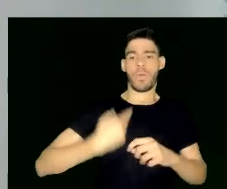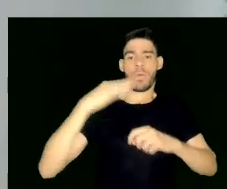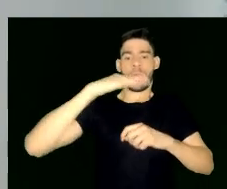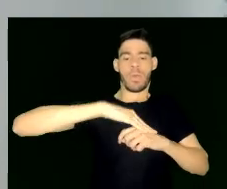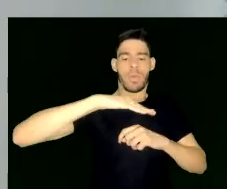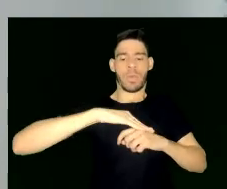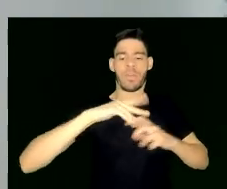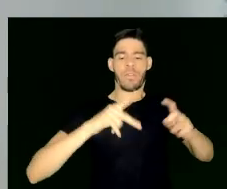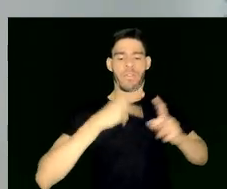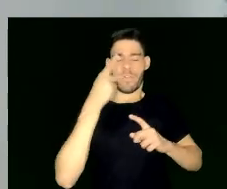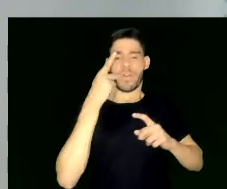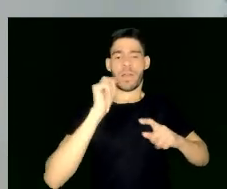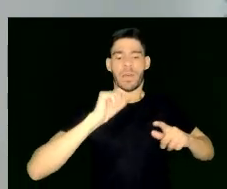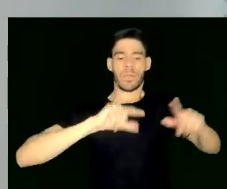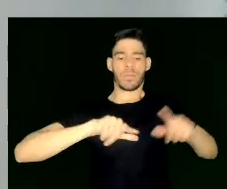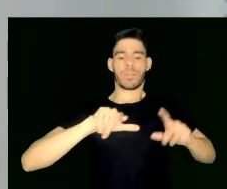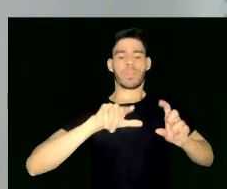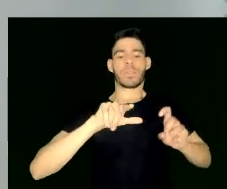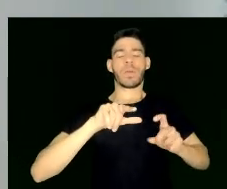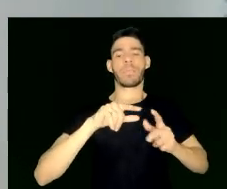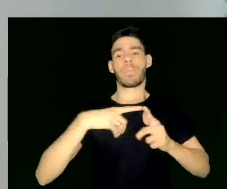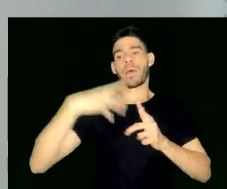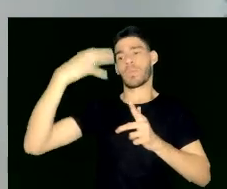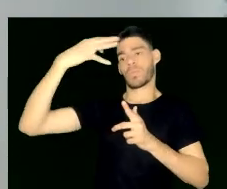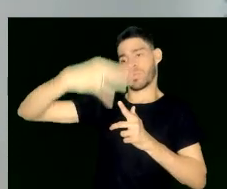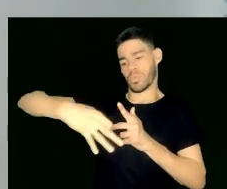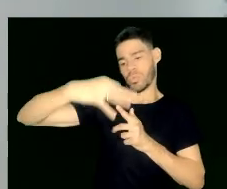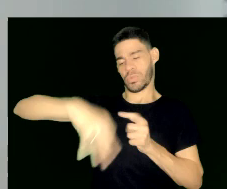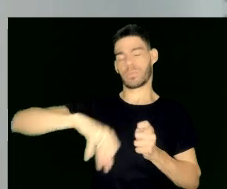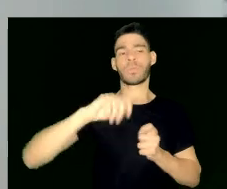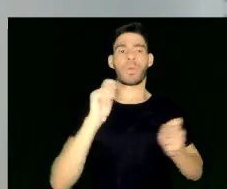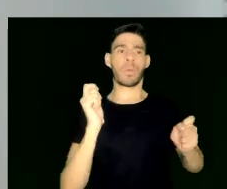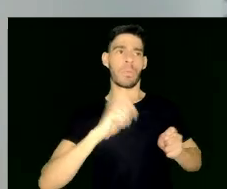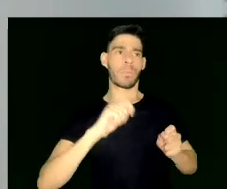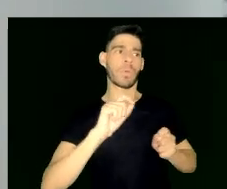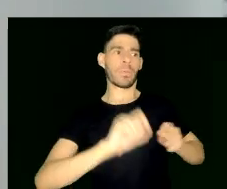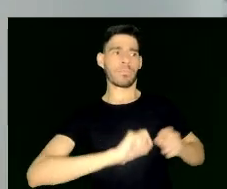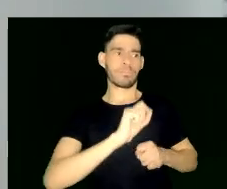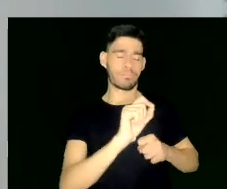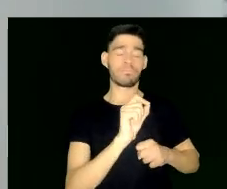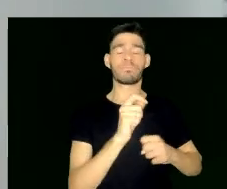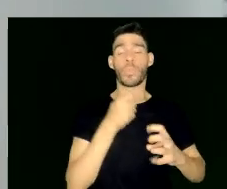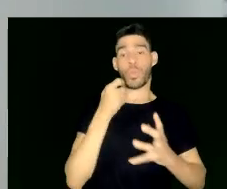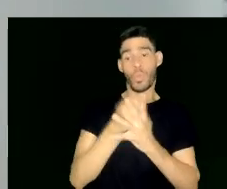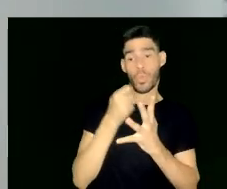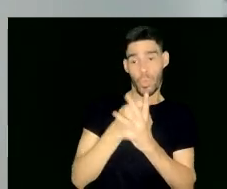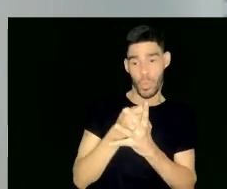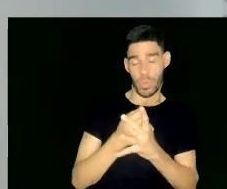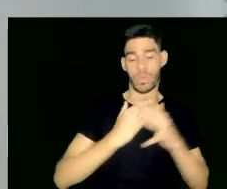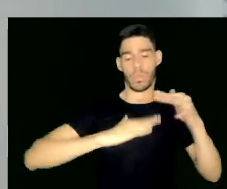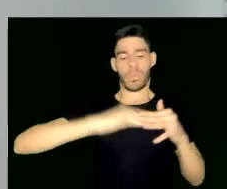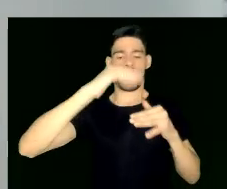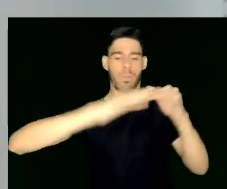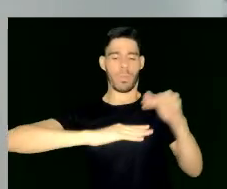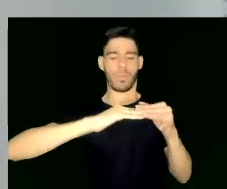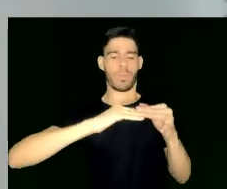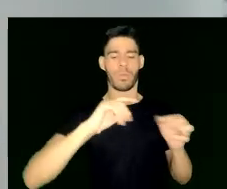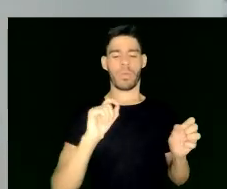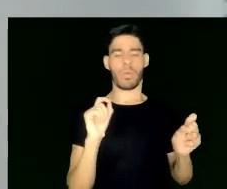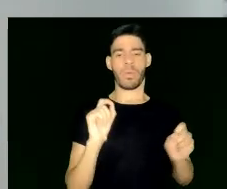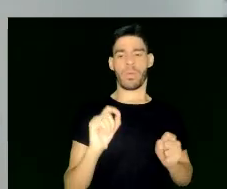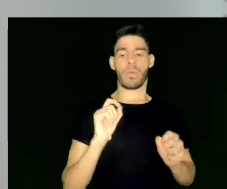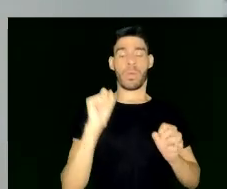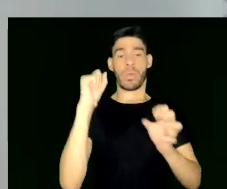de seres humanos quando se trata de atuação dentro da estrutura do Poder Judiciário. Prudência e moderação são exigências